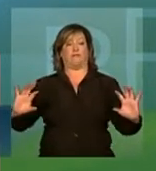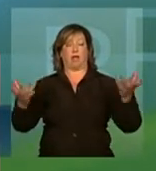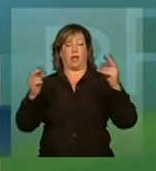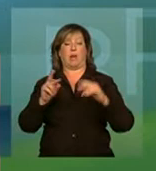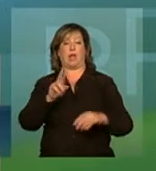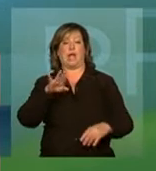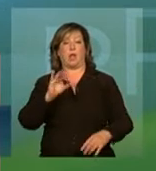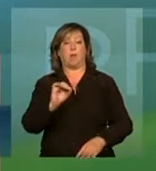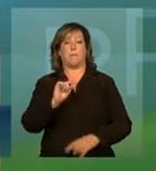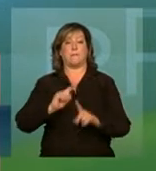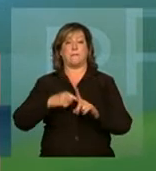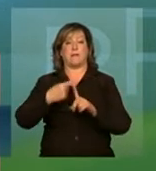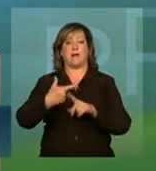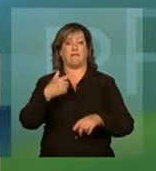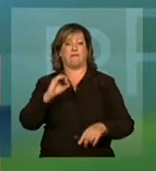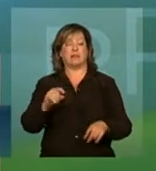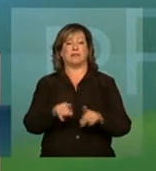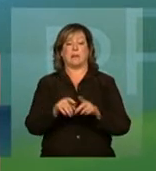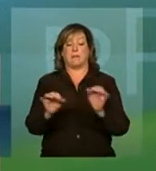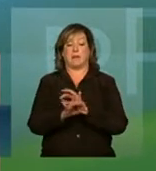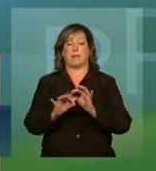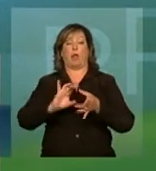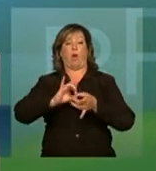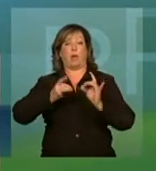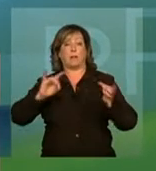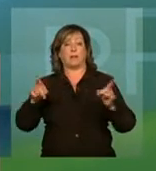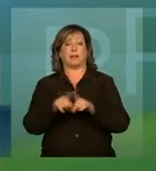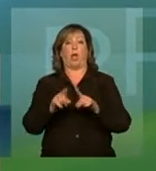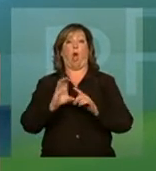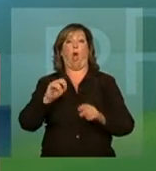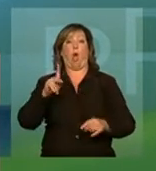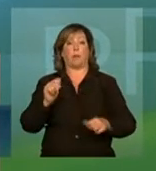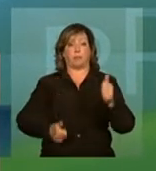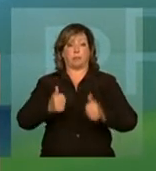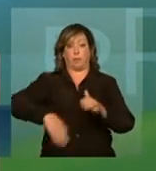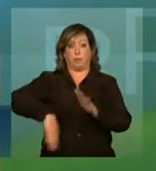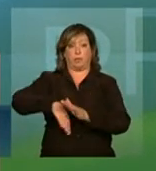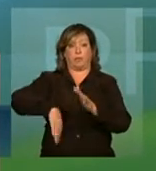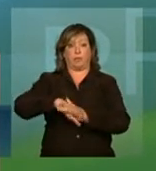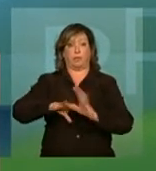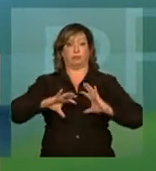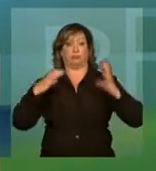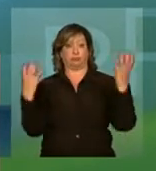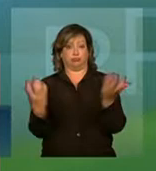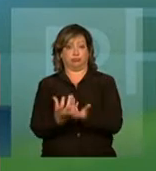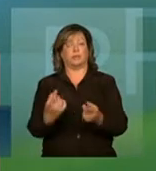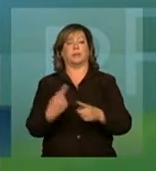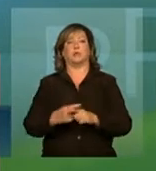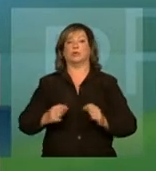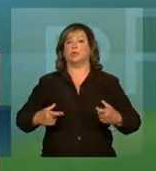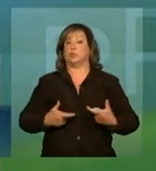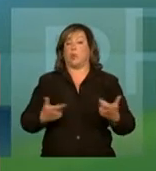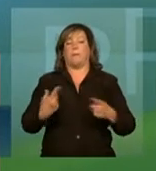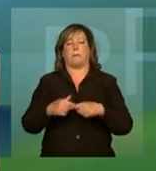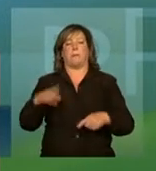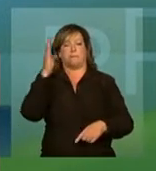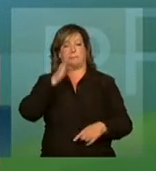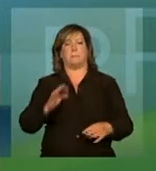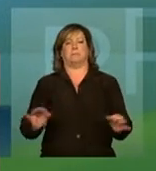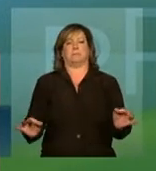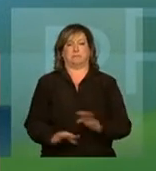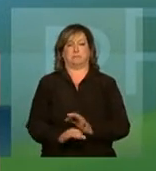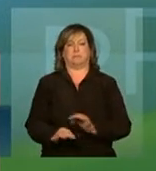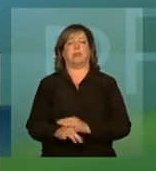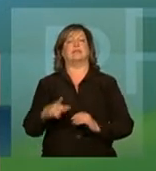os preparativos para as Olimpíadas e a Copa do Mundo, que se realizarão com sucesso, porque o país está preparado,